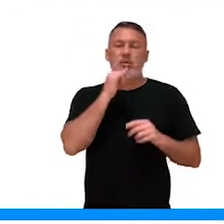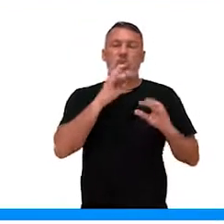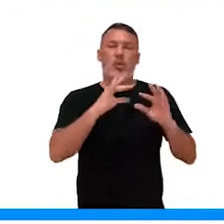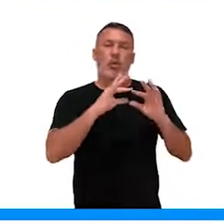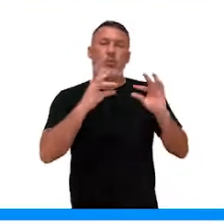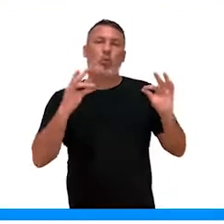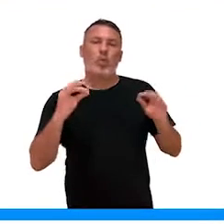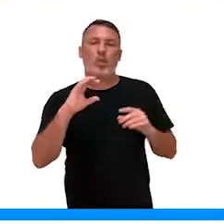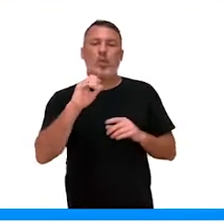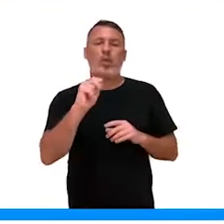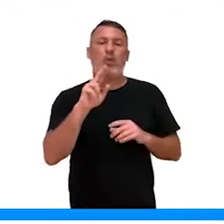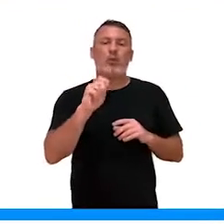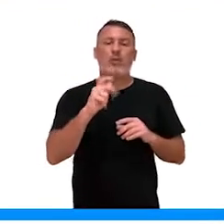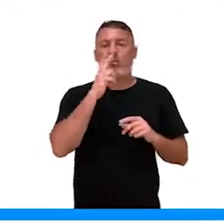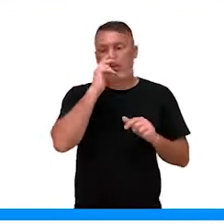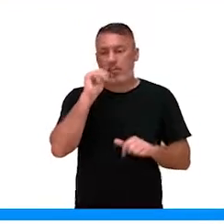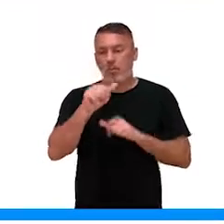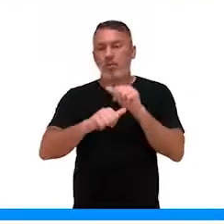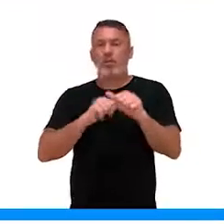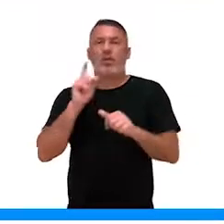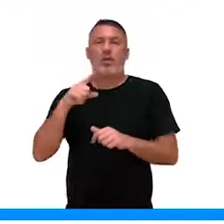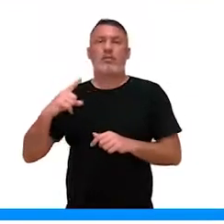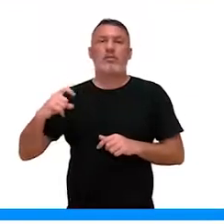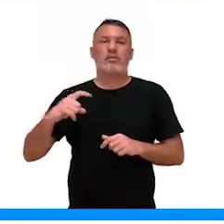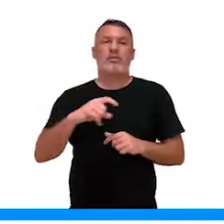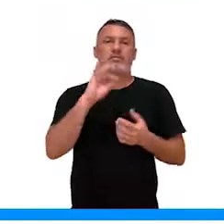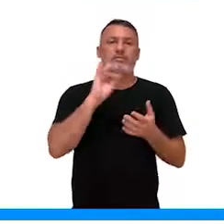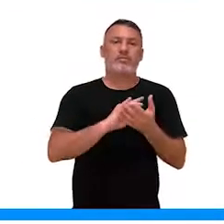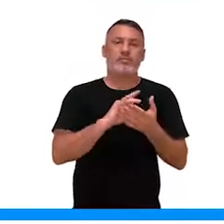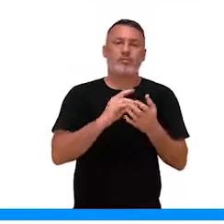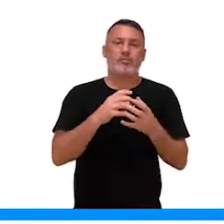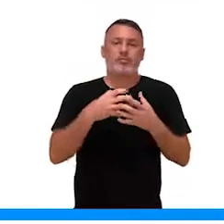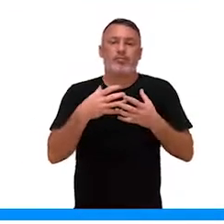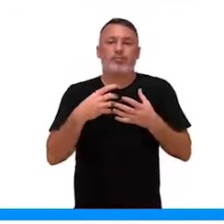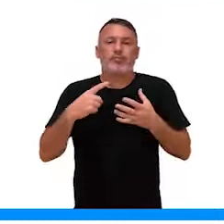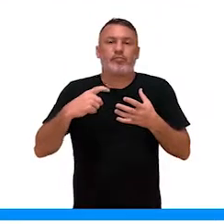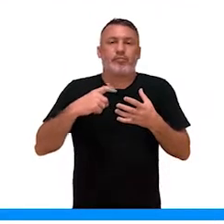amadurecimento. Vão ganhar cauda, vão se transformar em